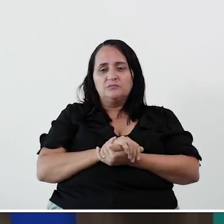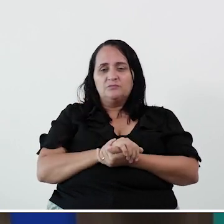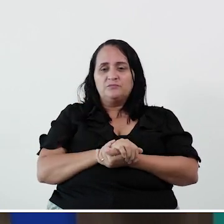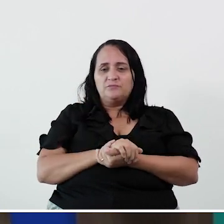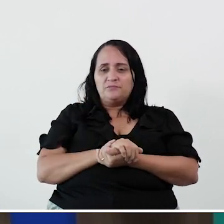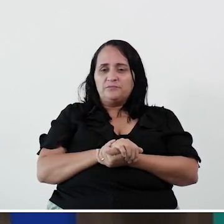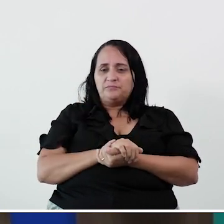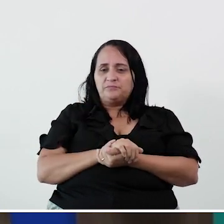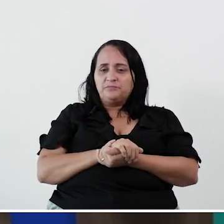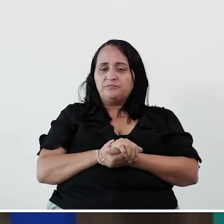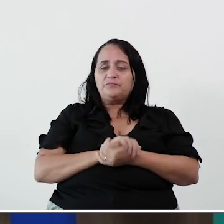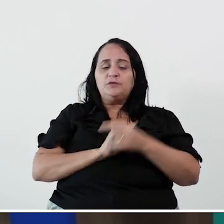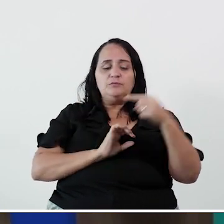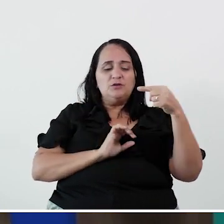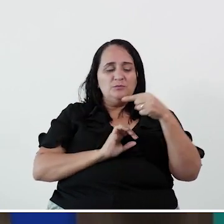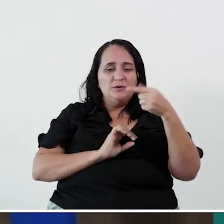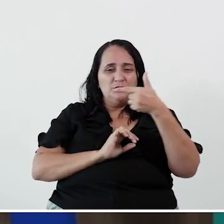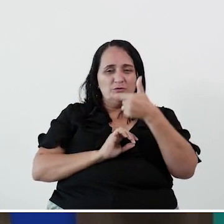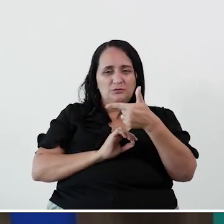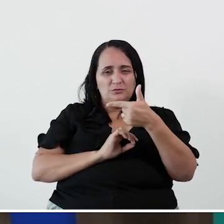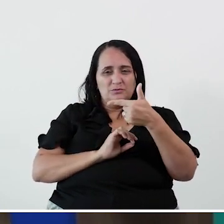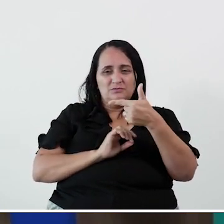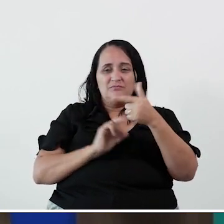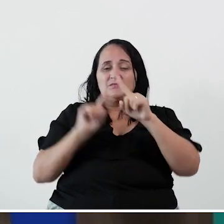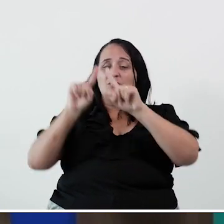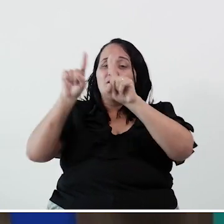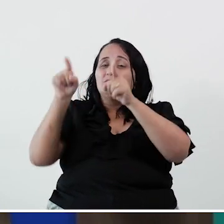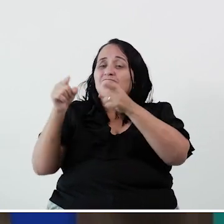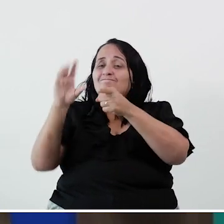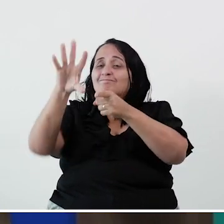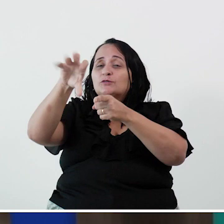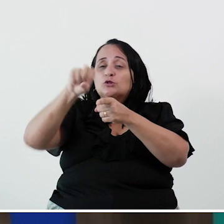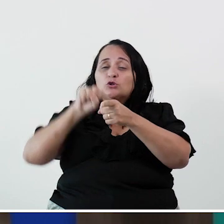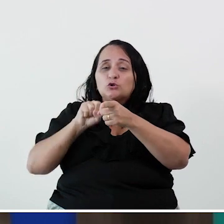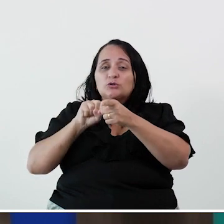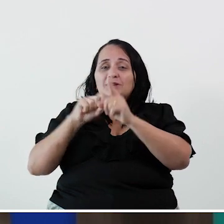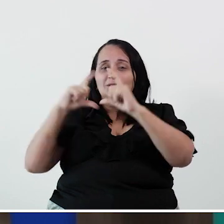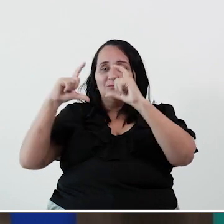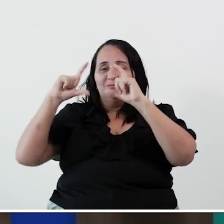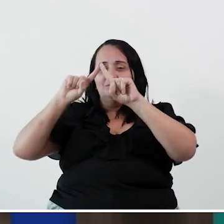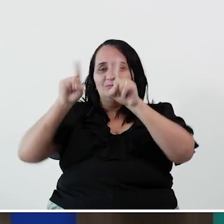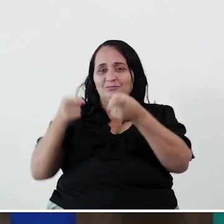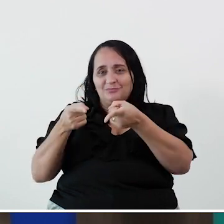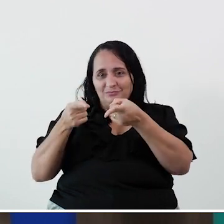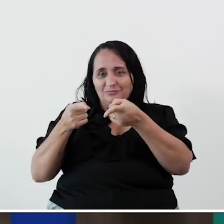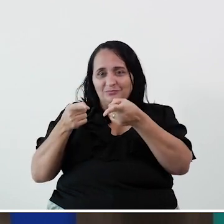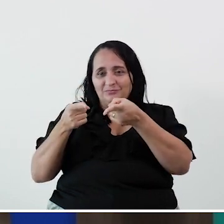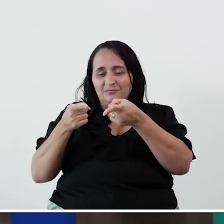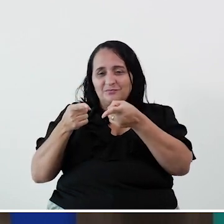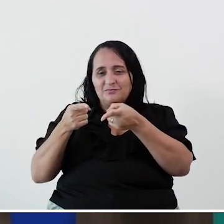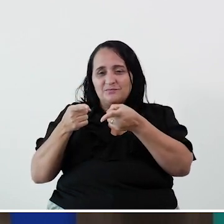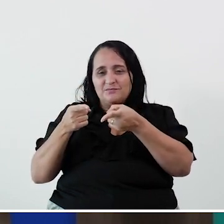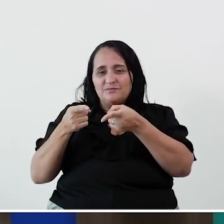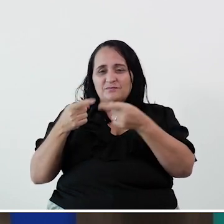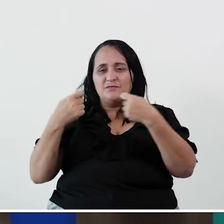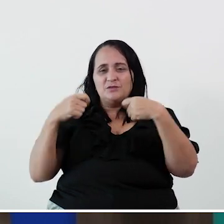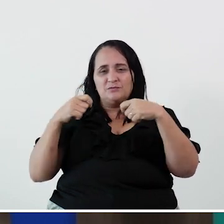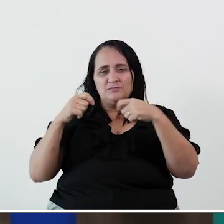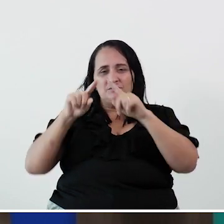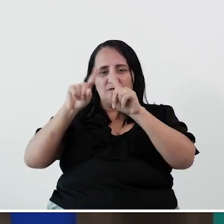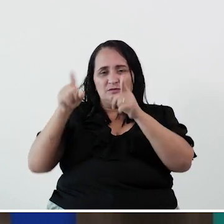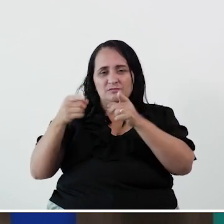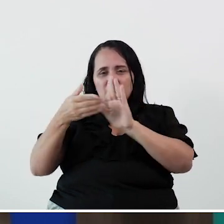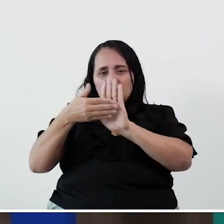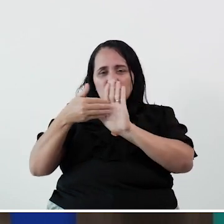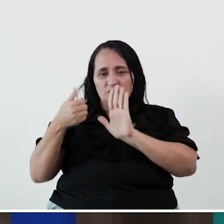ideia, eu quero tirar esse parêntese. Toda vez que o número está precedido de parêntese, ele sai com um